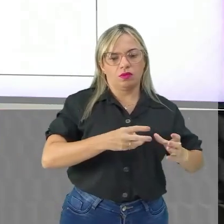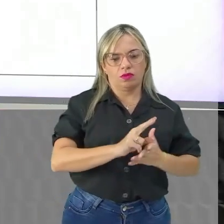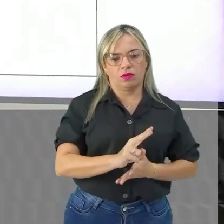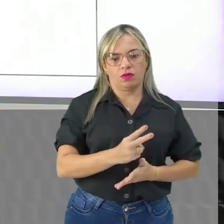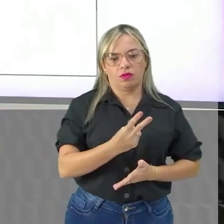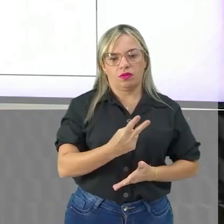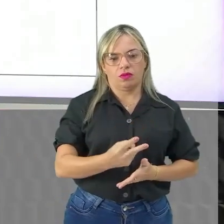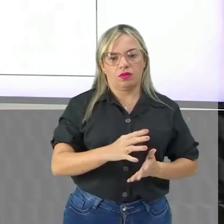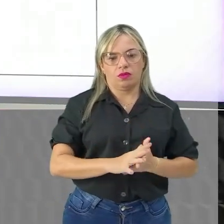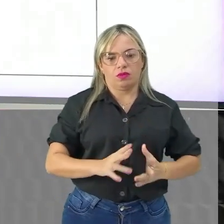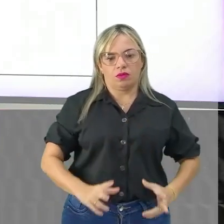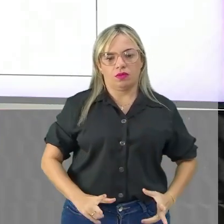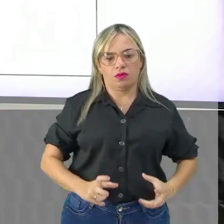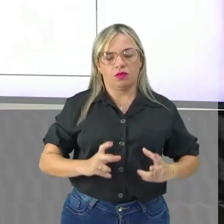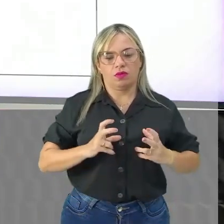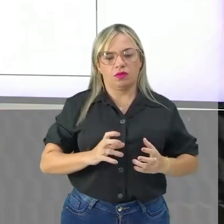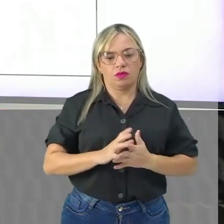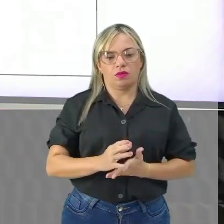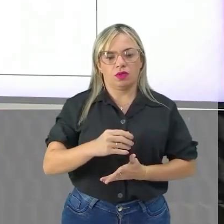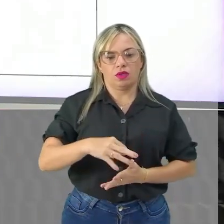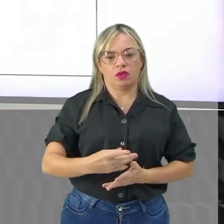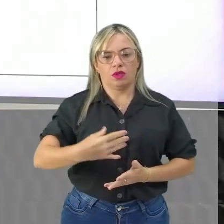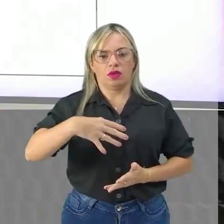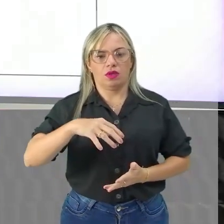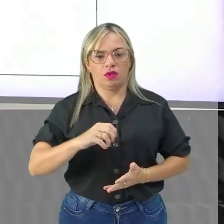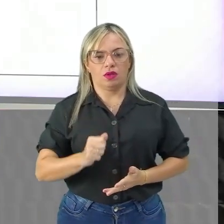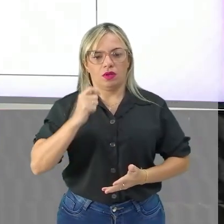cancerosa, né?